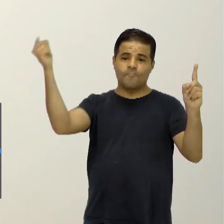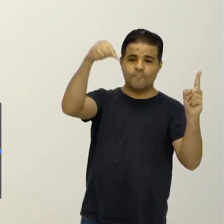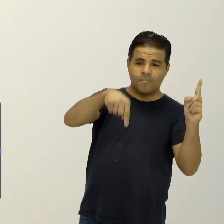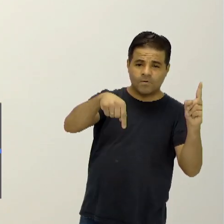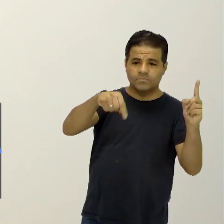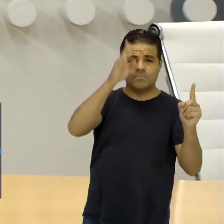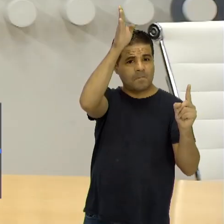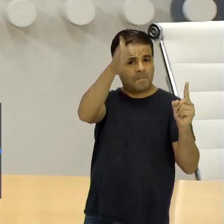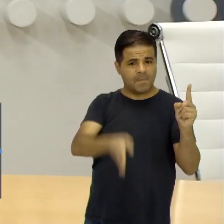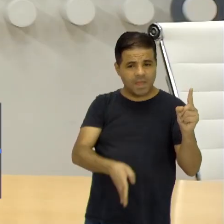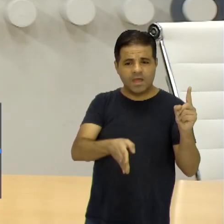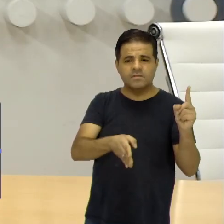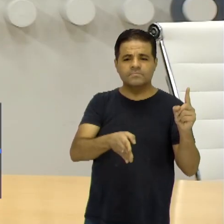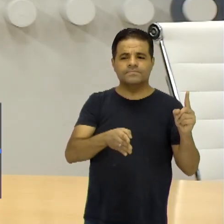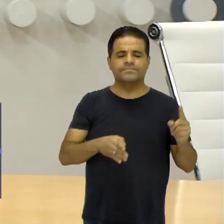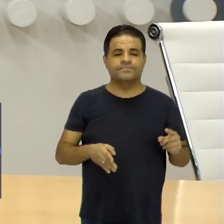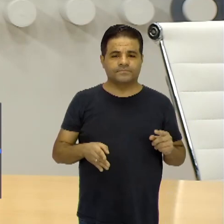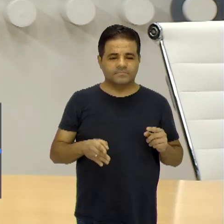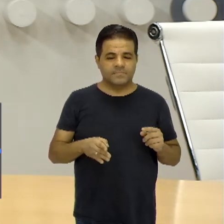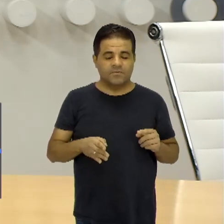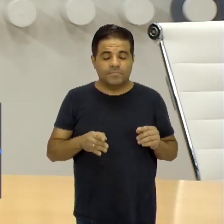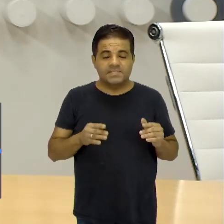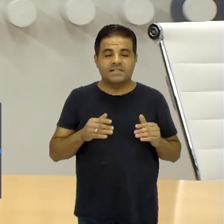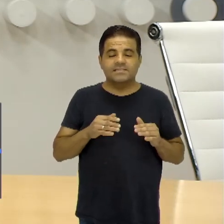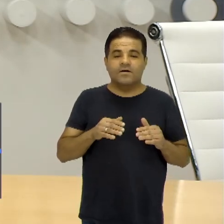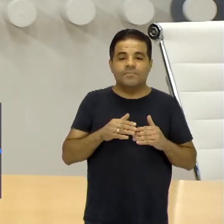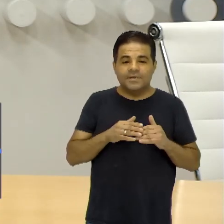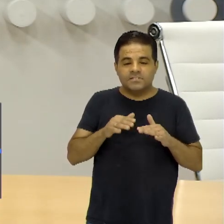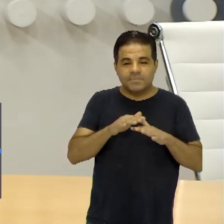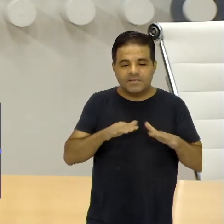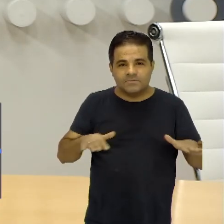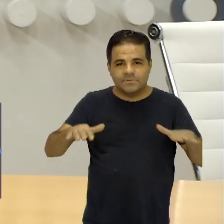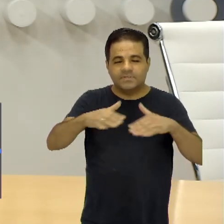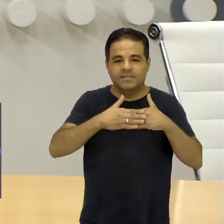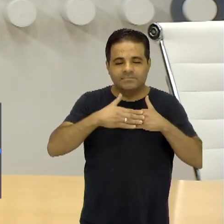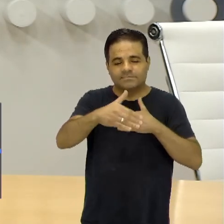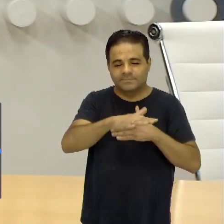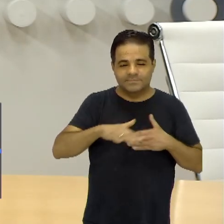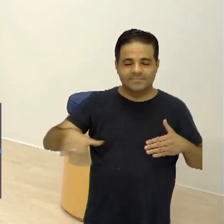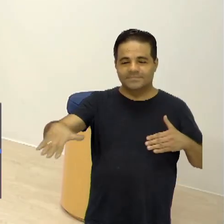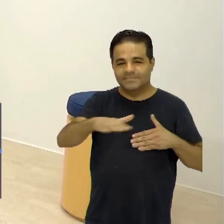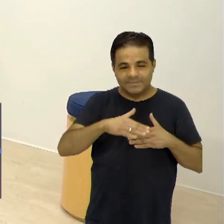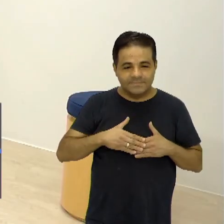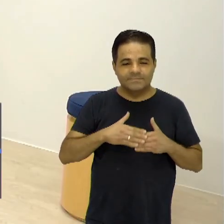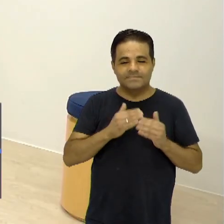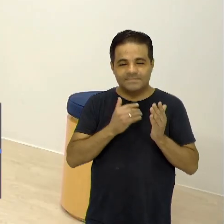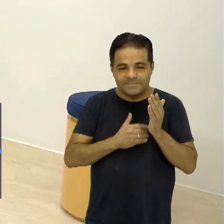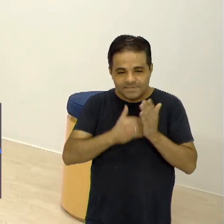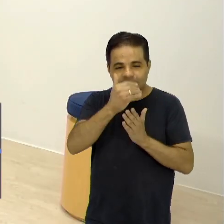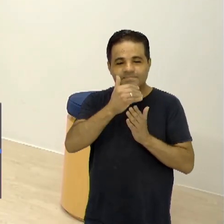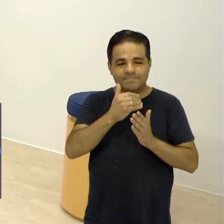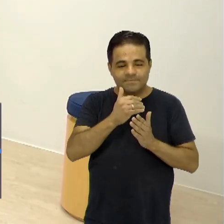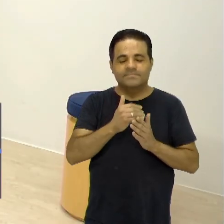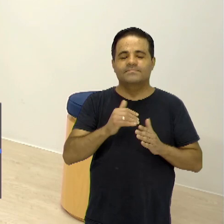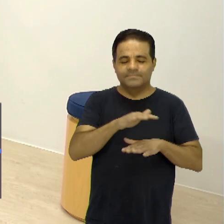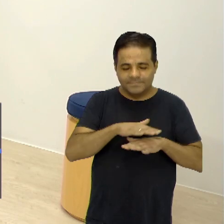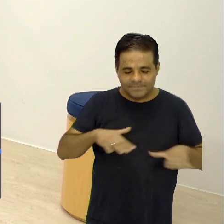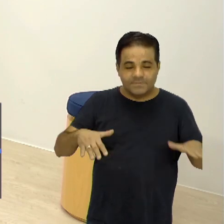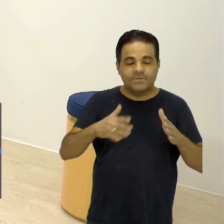Posso falar uma coisa, professora? Eu acho assim, me corrija se eu estiver errado. Sim. Quando eu falo Hong Kong, França, Inglaterra,